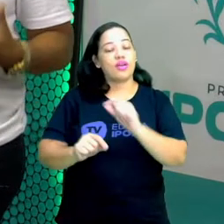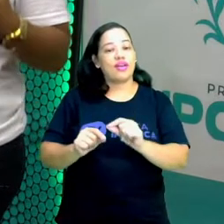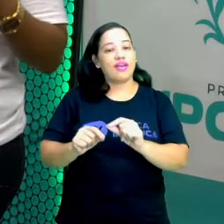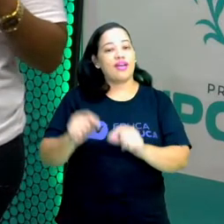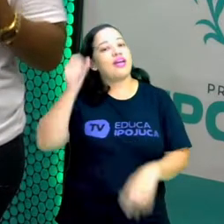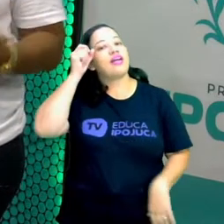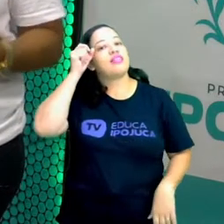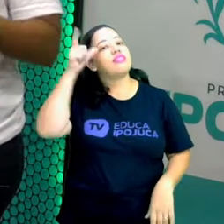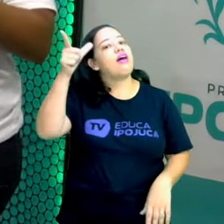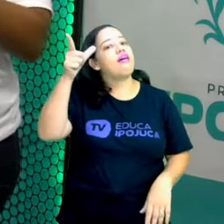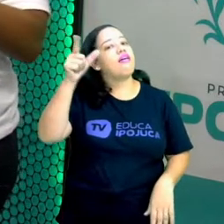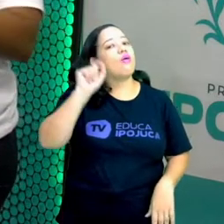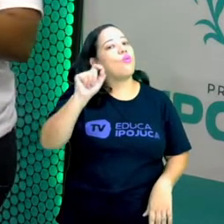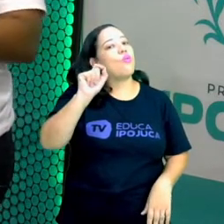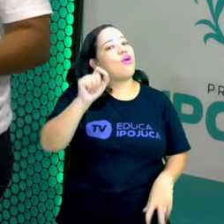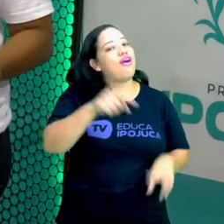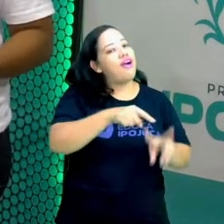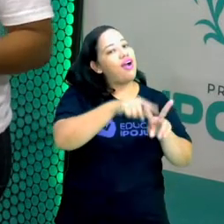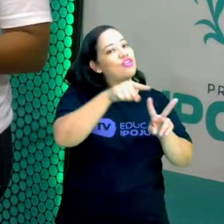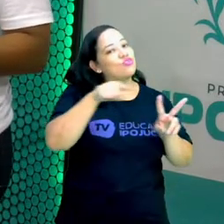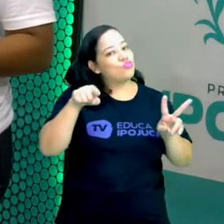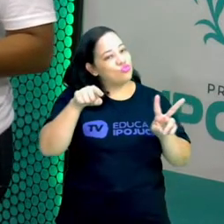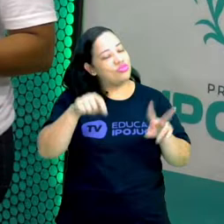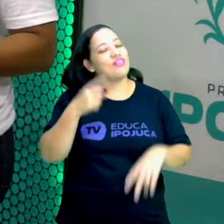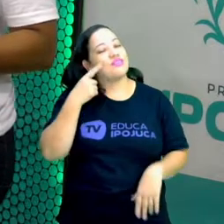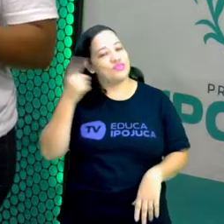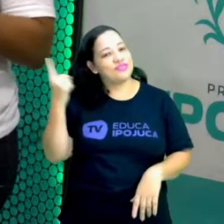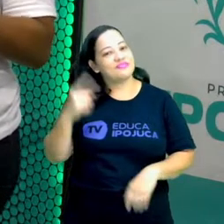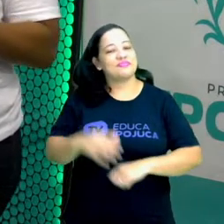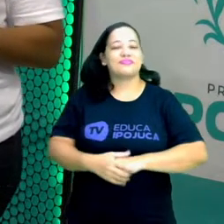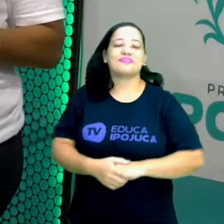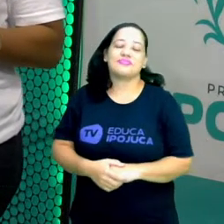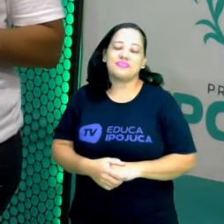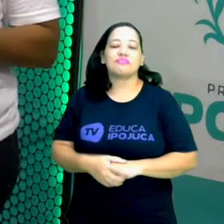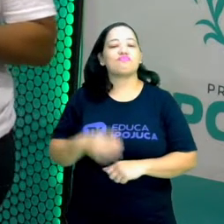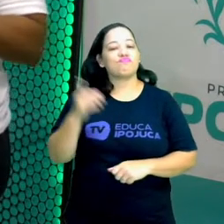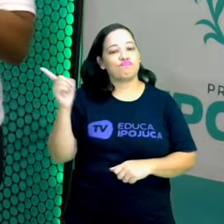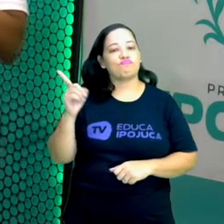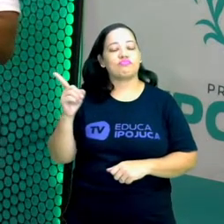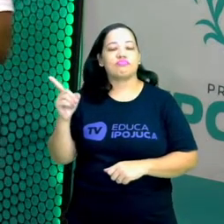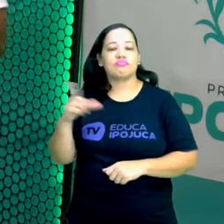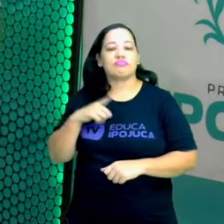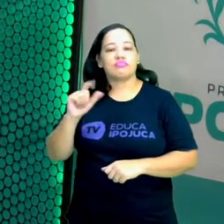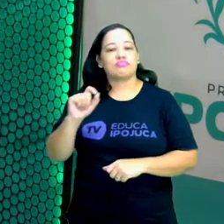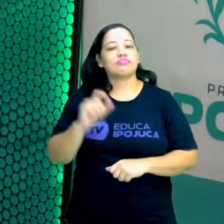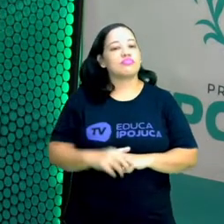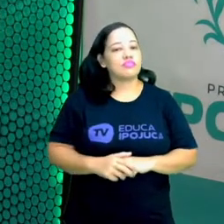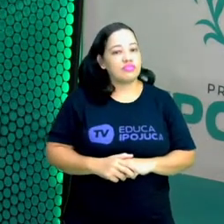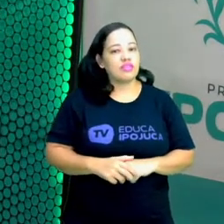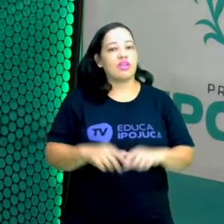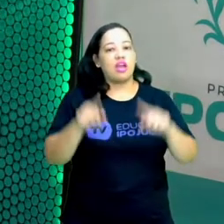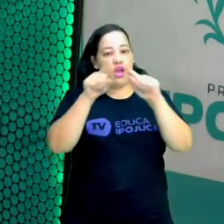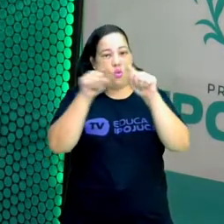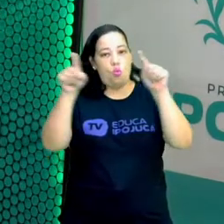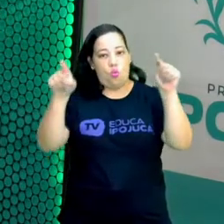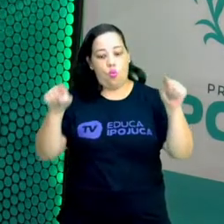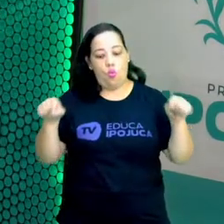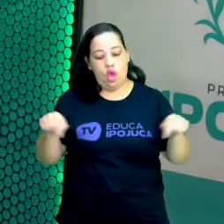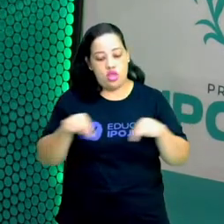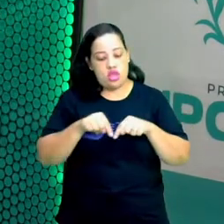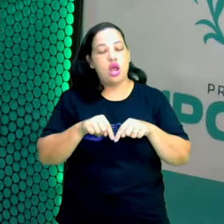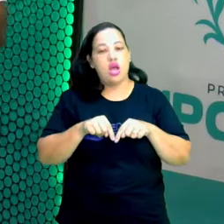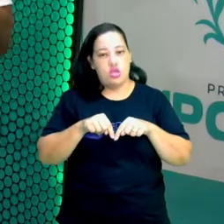de raiz quadrada. Vamos lá. Coloquei aqui um quadrado semelhante